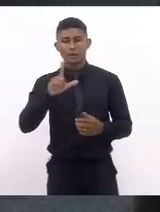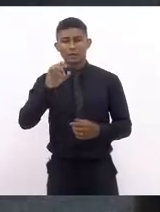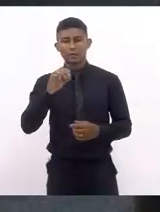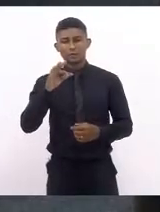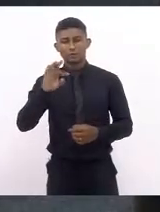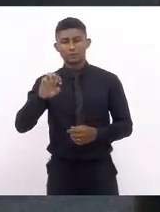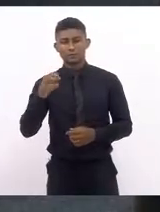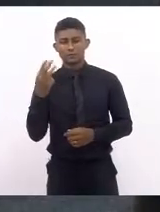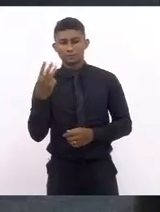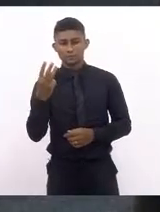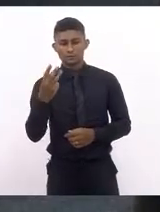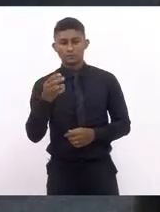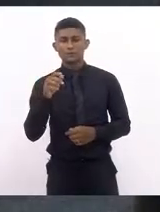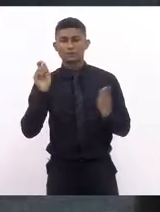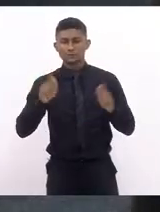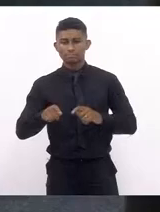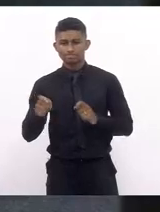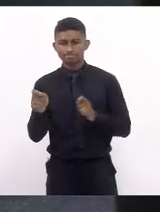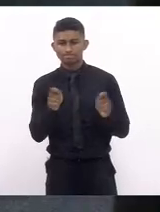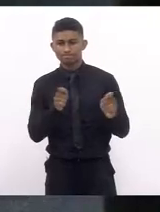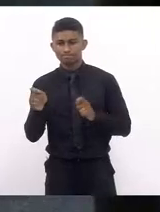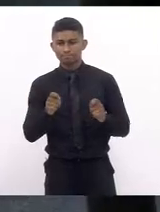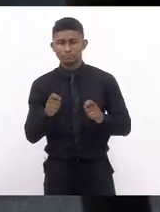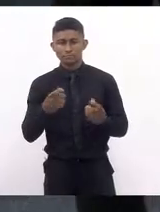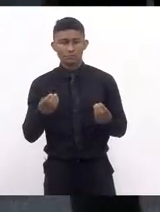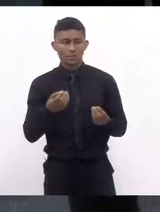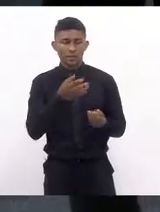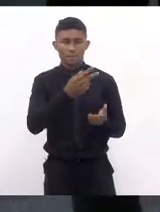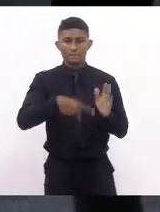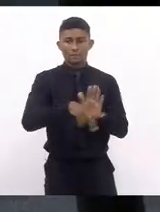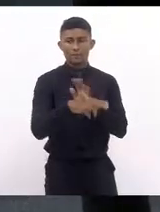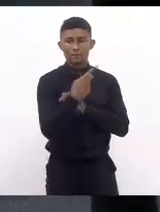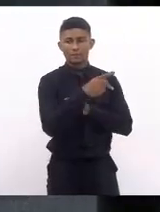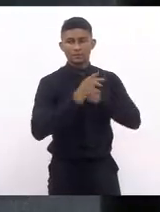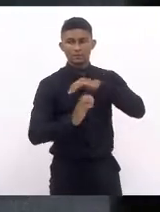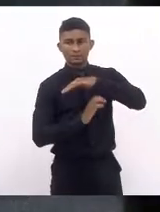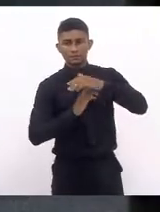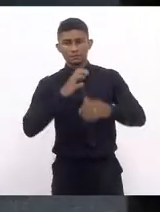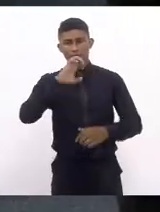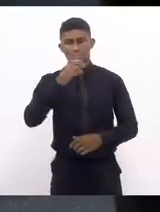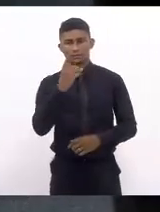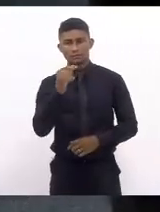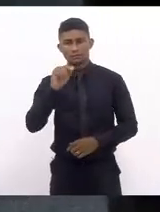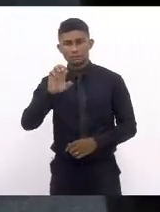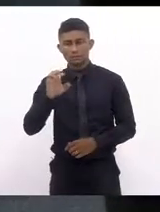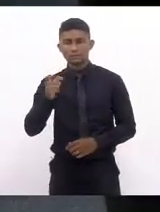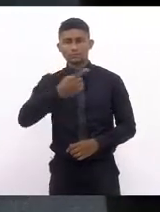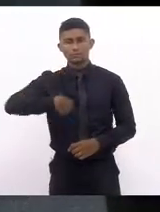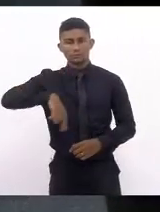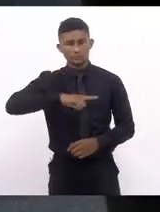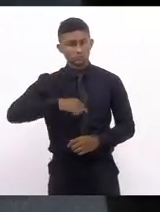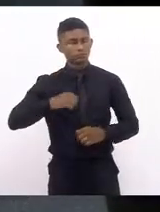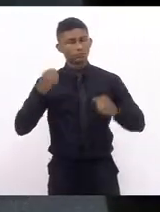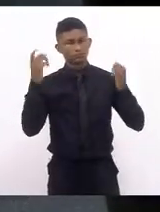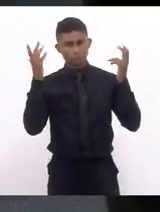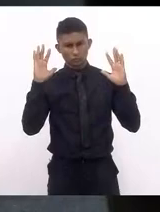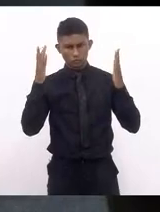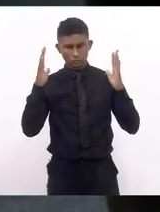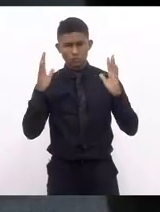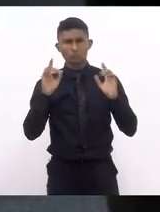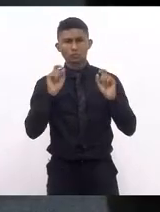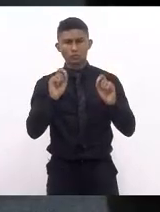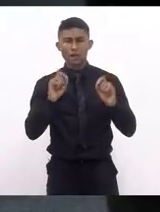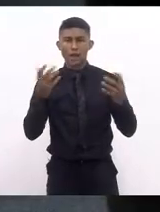3 for sugerido pela nossa dói Então temos que comemorar um